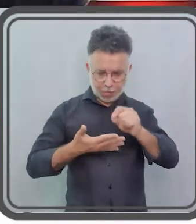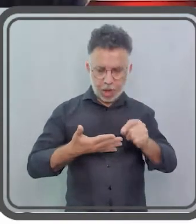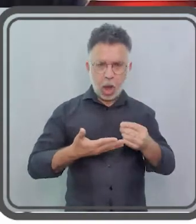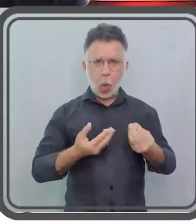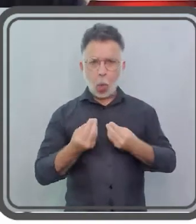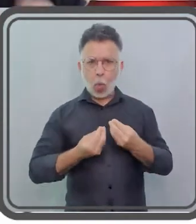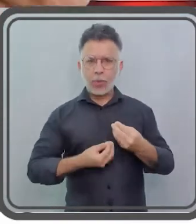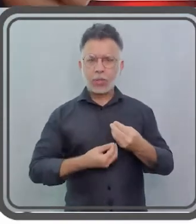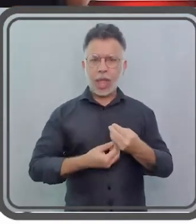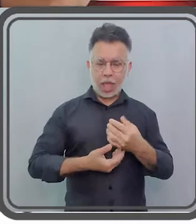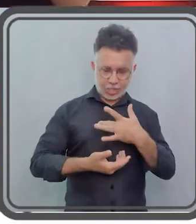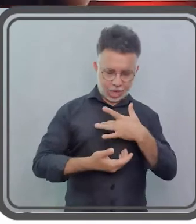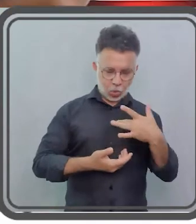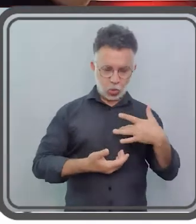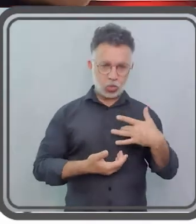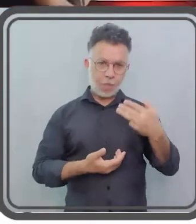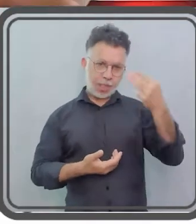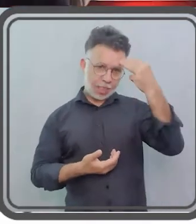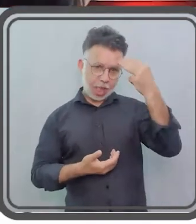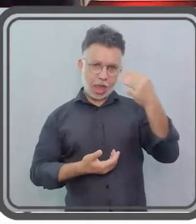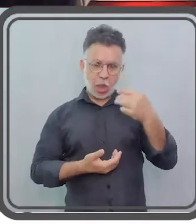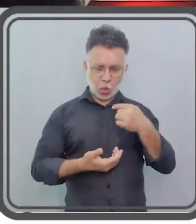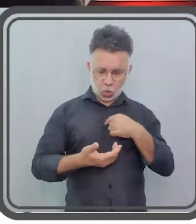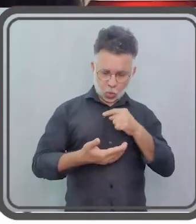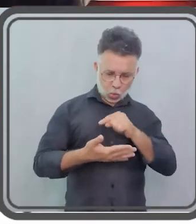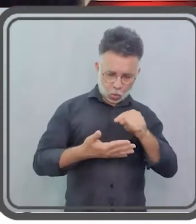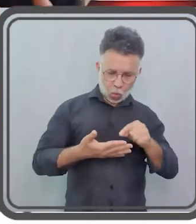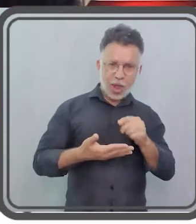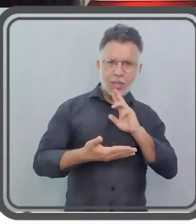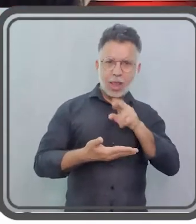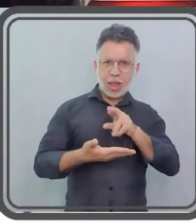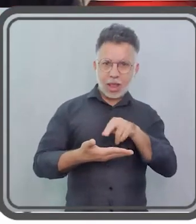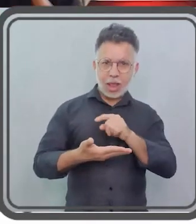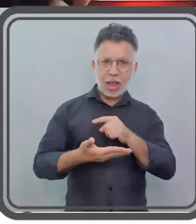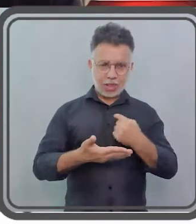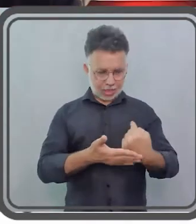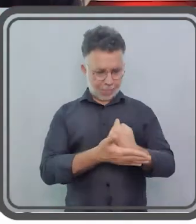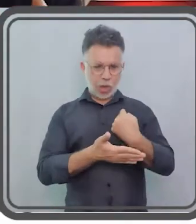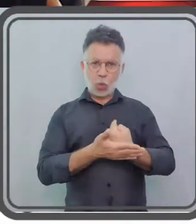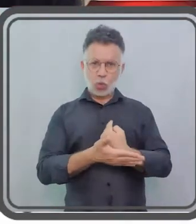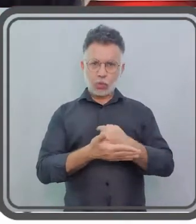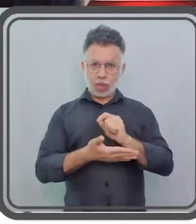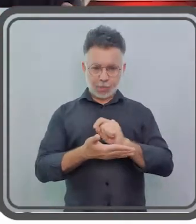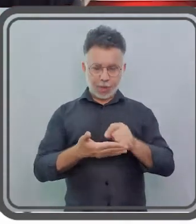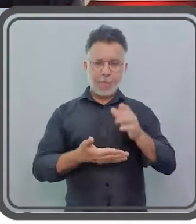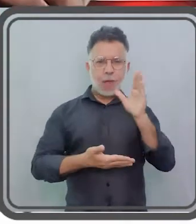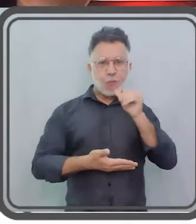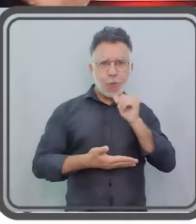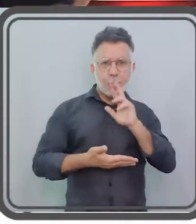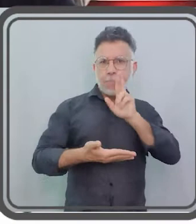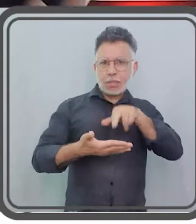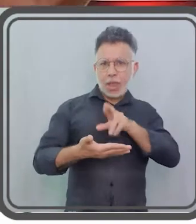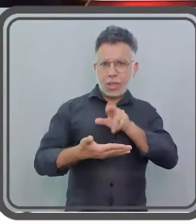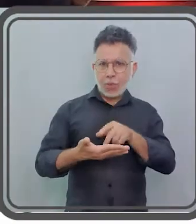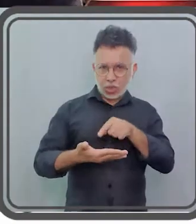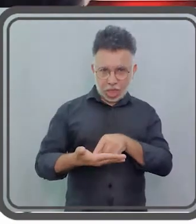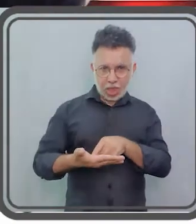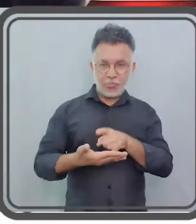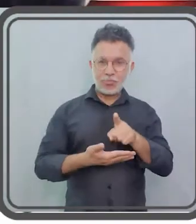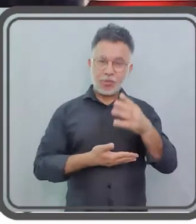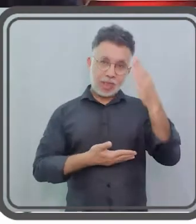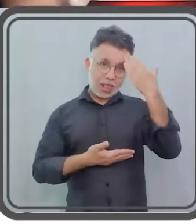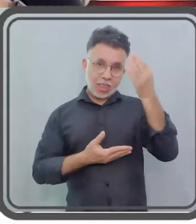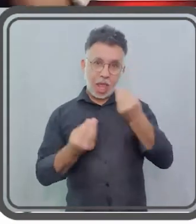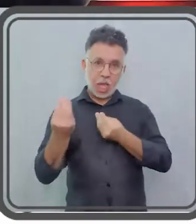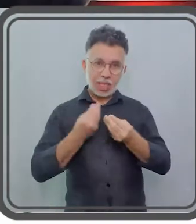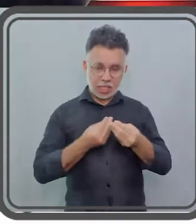espírito, saúde mental. Provavelmente o seu algoritmo também trabalha com perguntas para que esse funcionário possa responder e você entenda com base